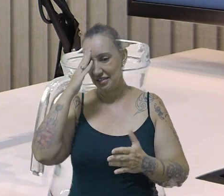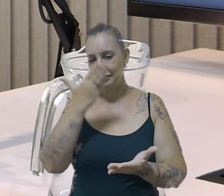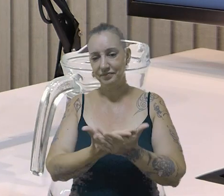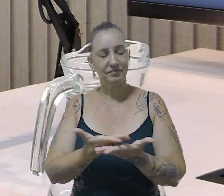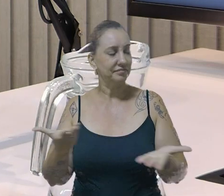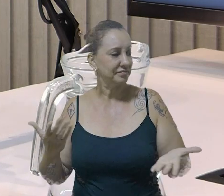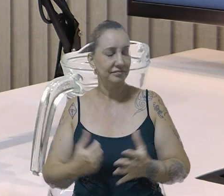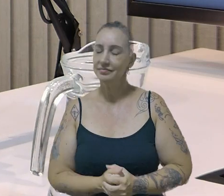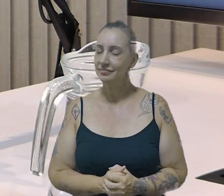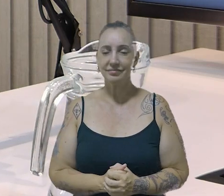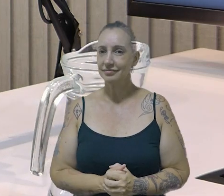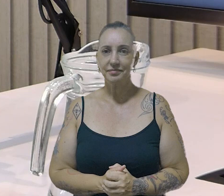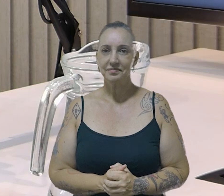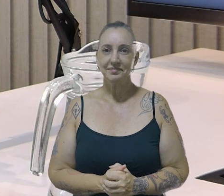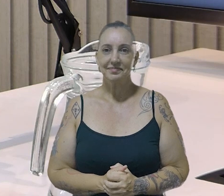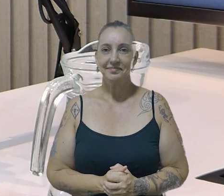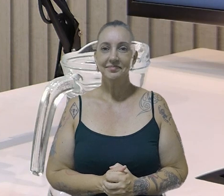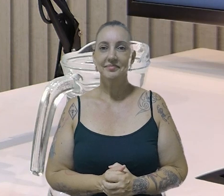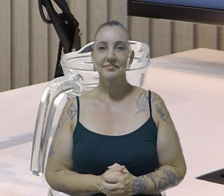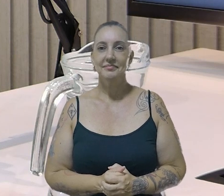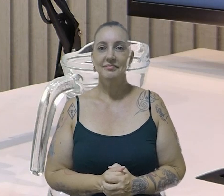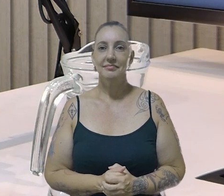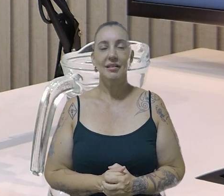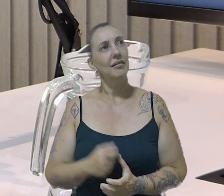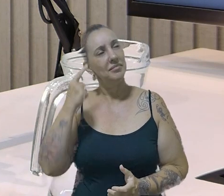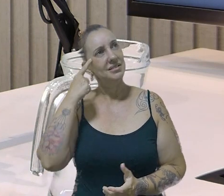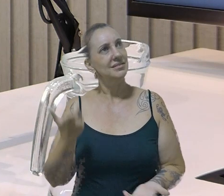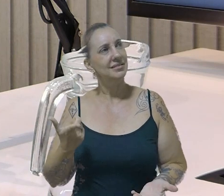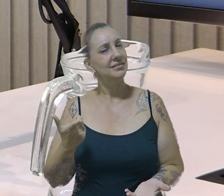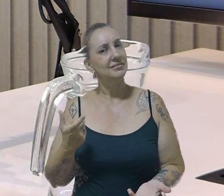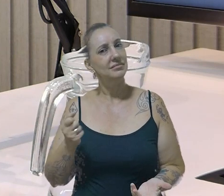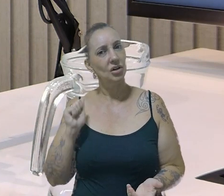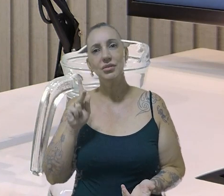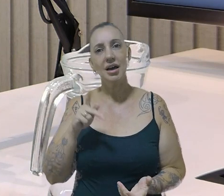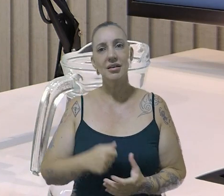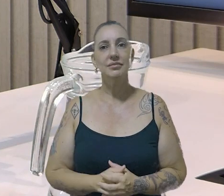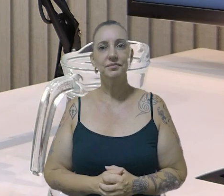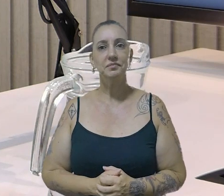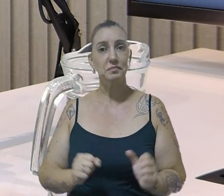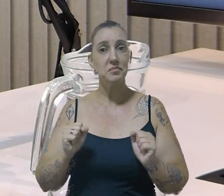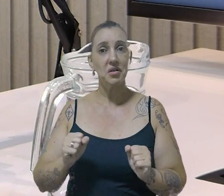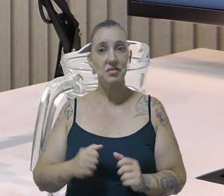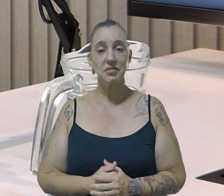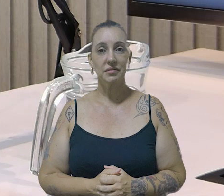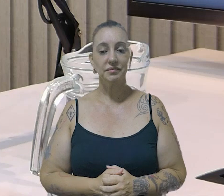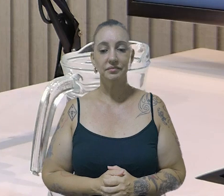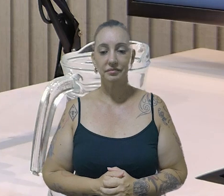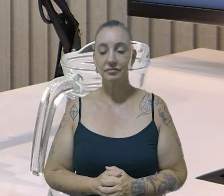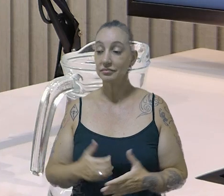paradas e aí eu falei assim Ah sim eu posso eu super